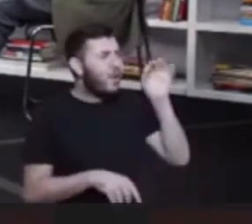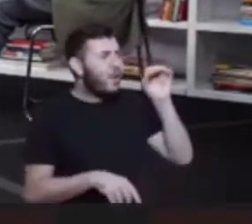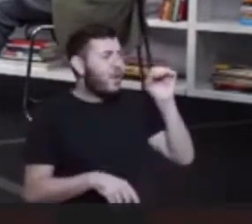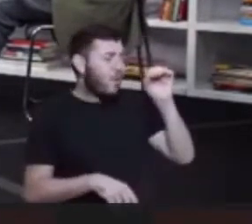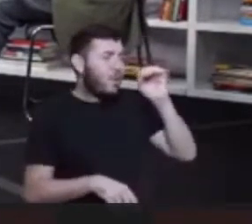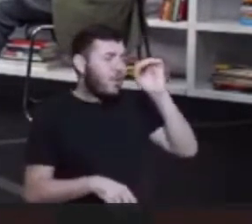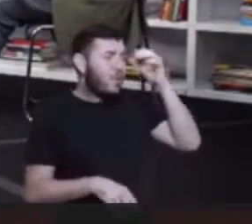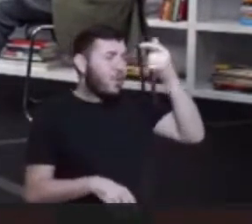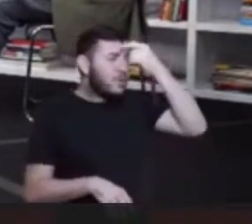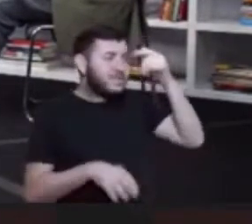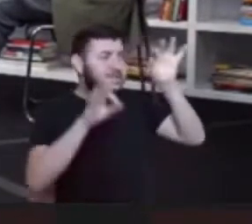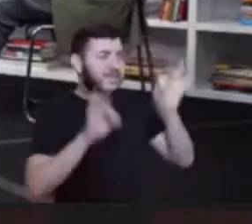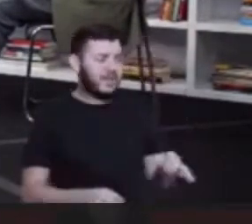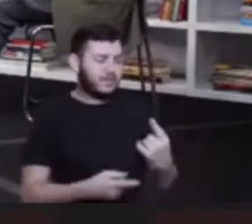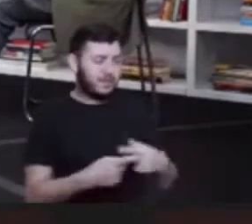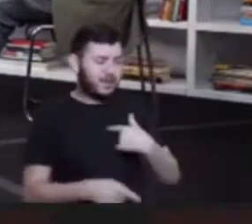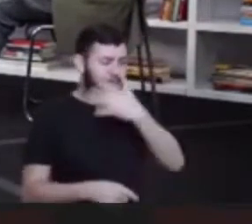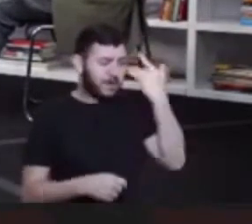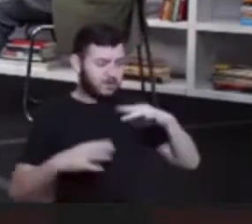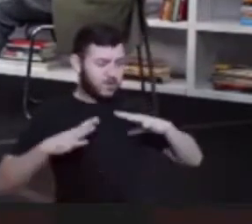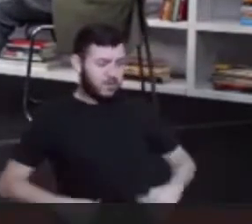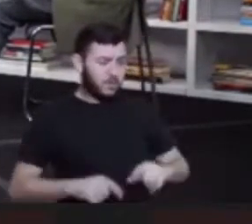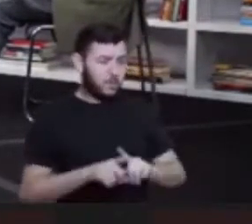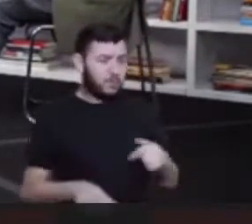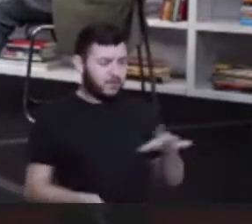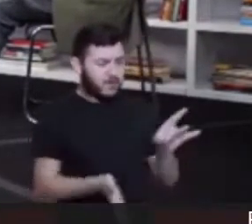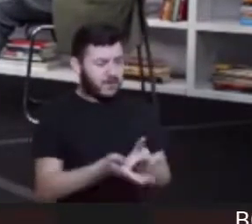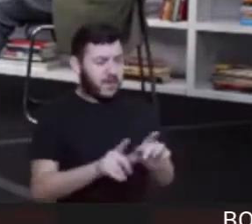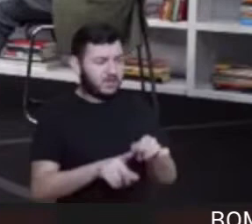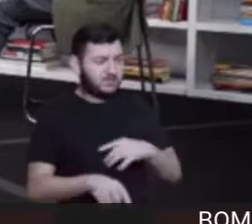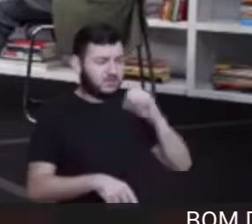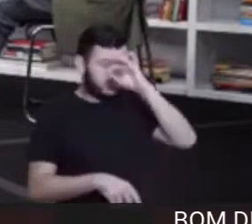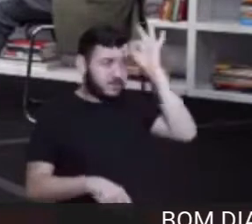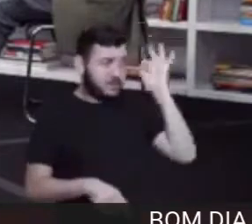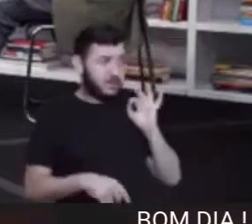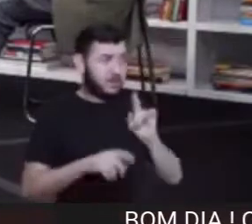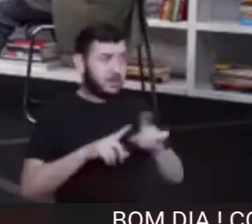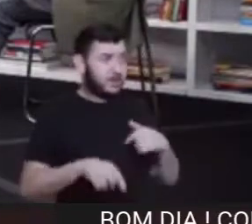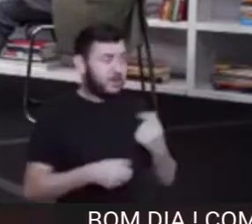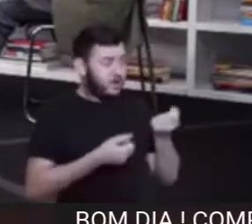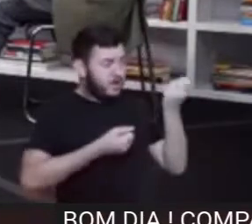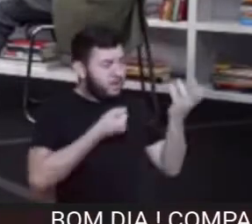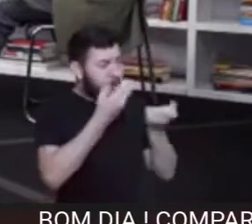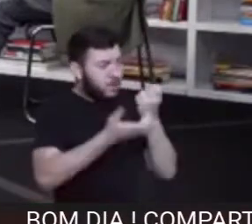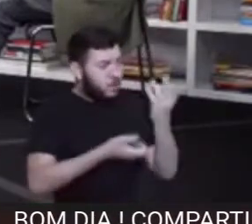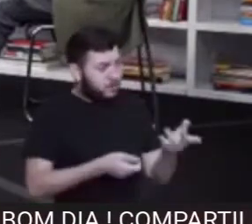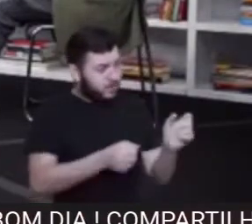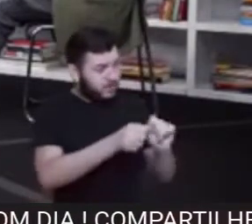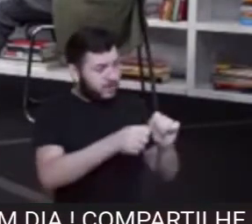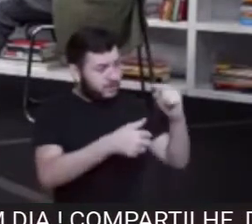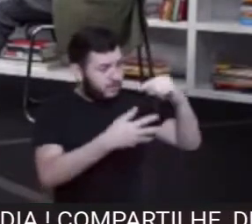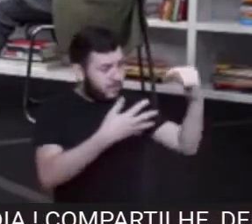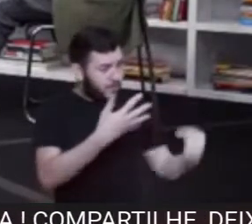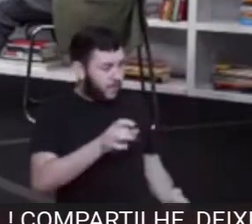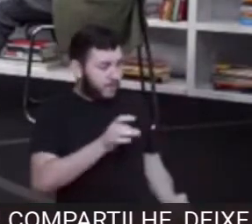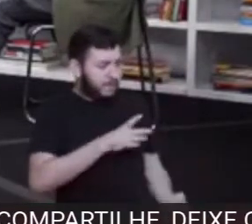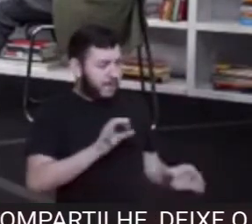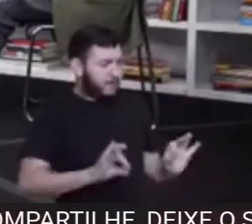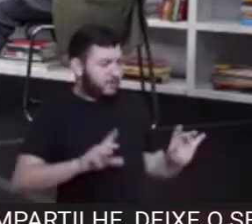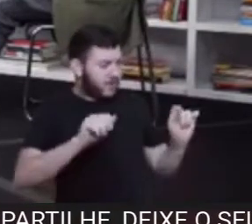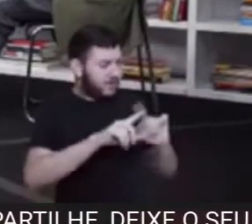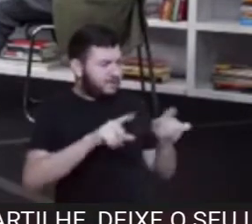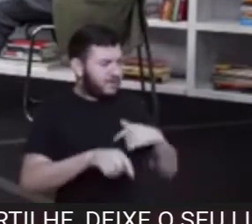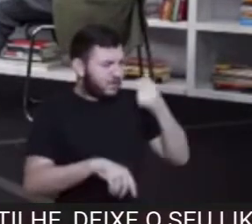quando você sabe o que você fez, sabe, você não pode ter medo. E eu tinha consciência que ia acontecer isso.